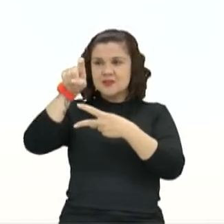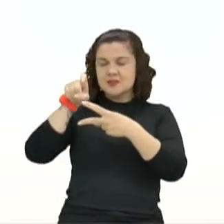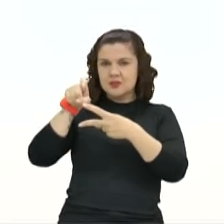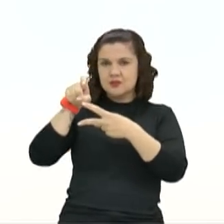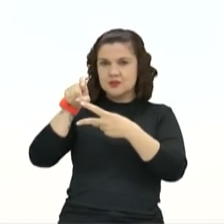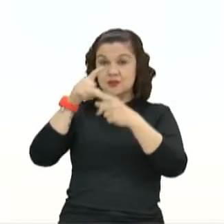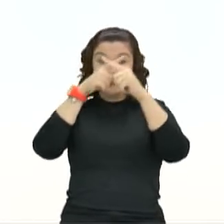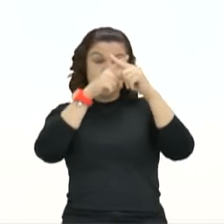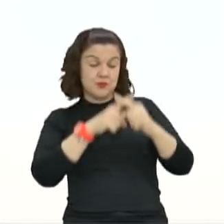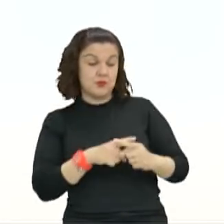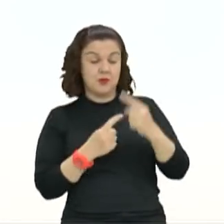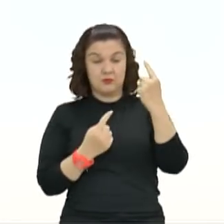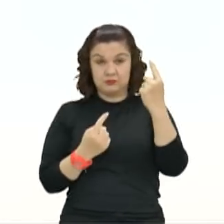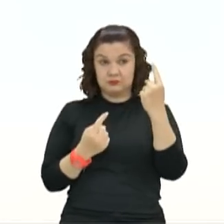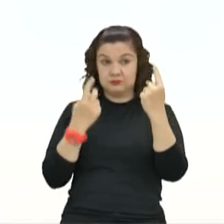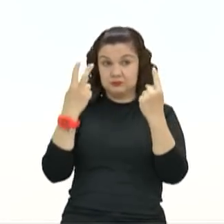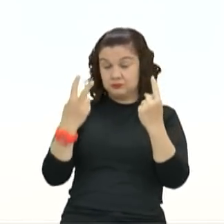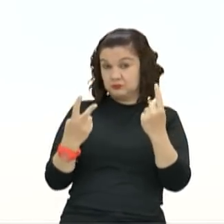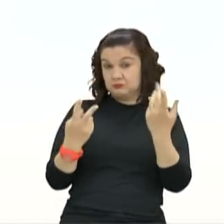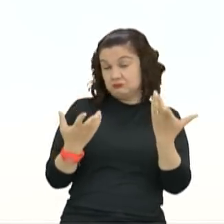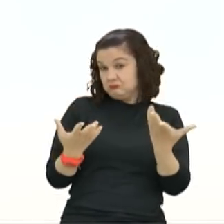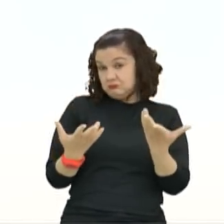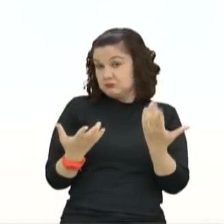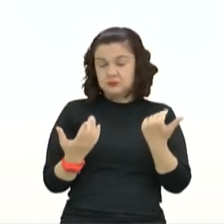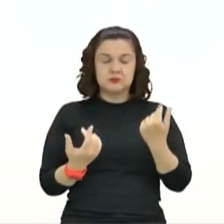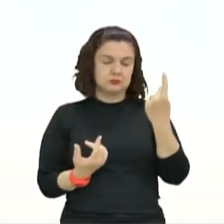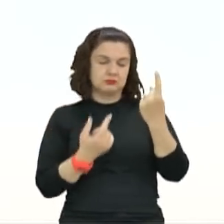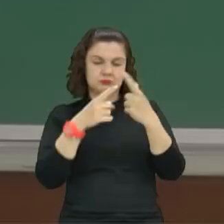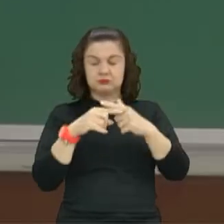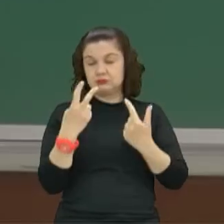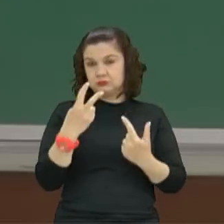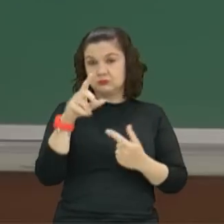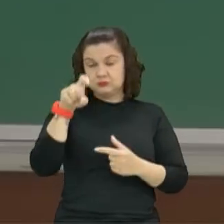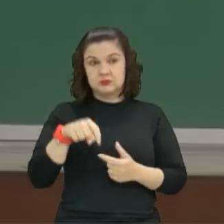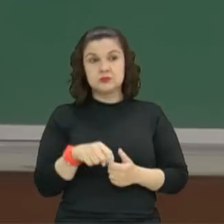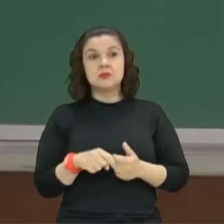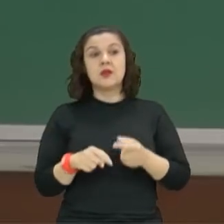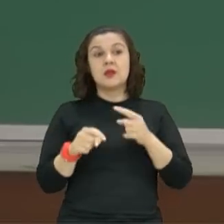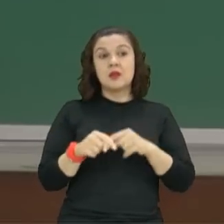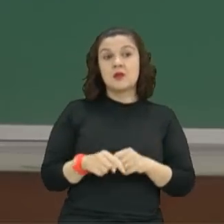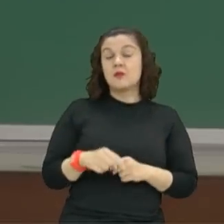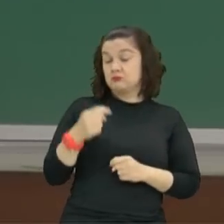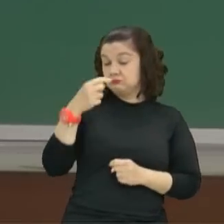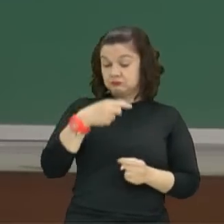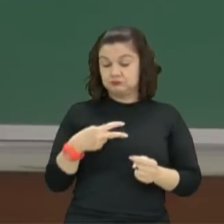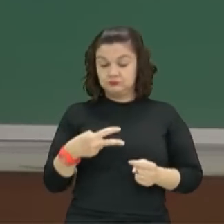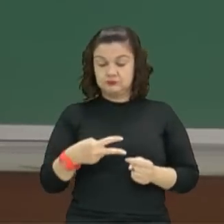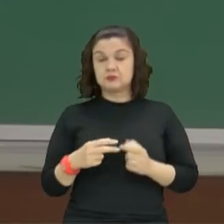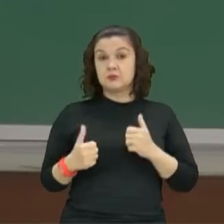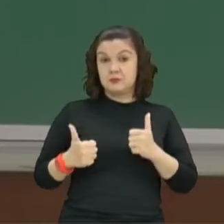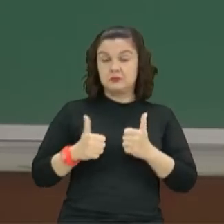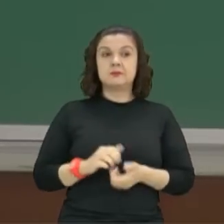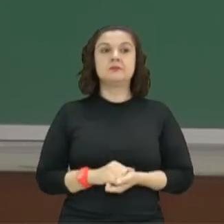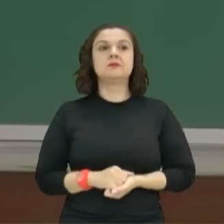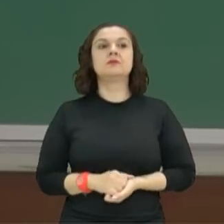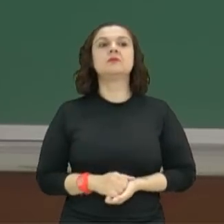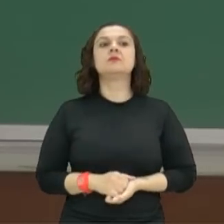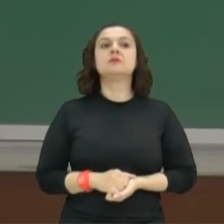multiplica 1, que é o numerador. Então, 1 vezes 2 elevado a x é 2 elevado a x, sobre o 2. Legal,